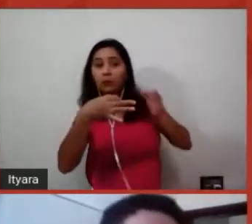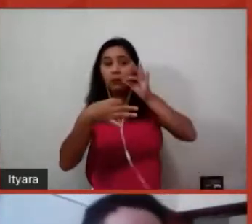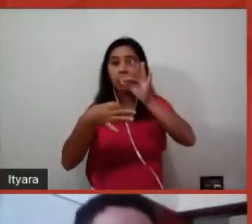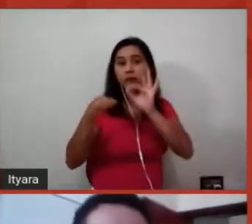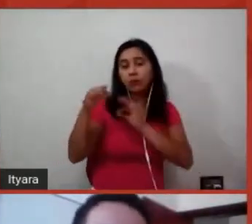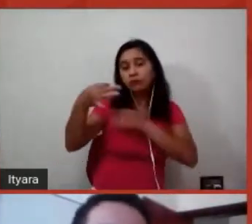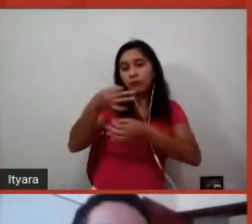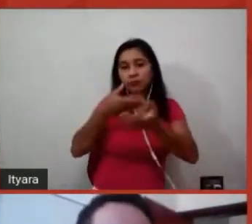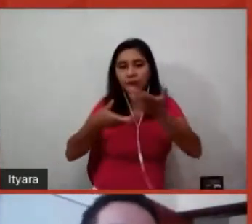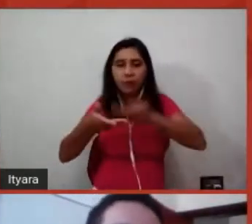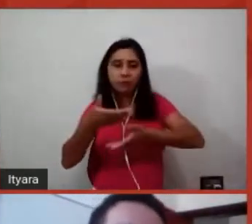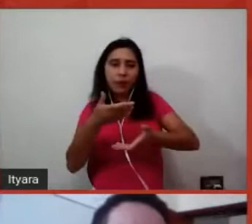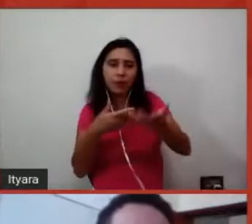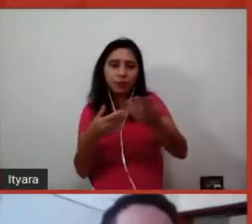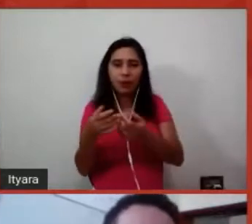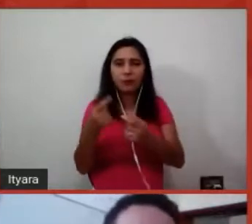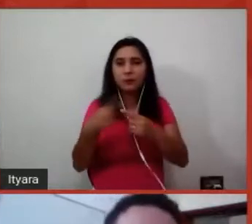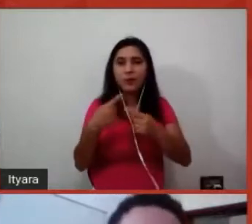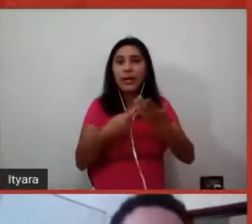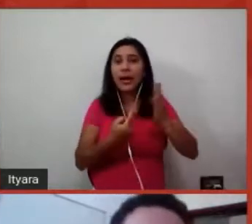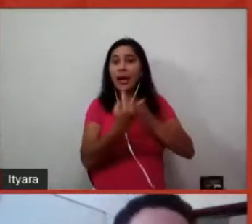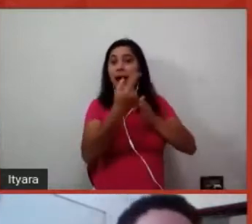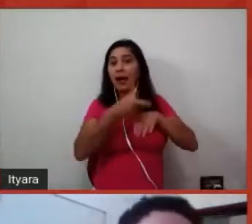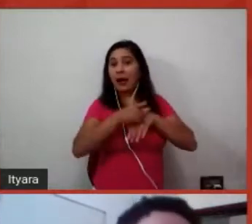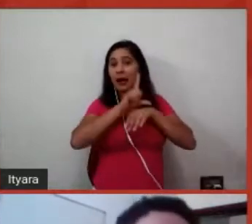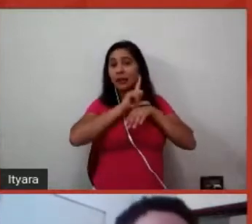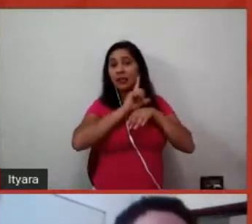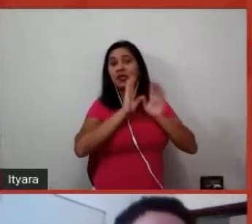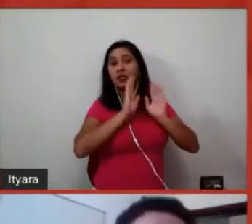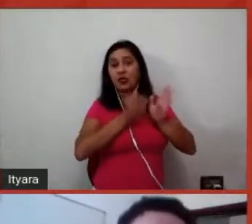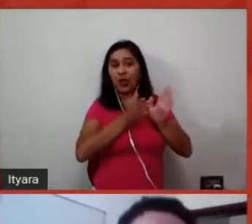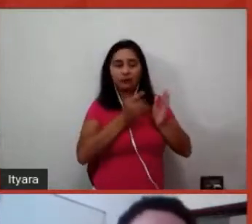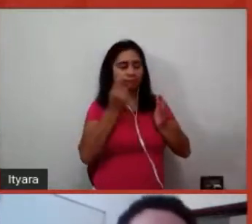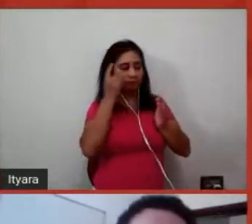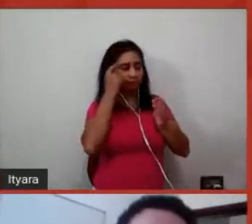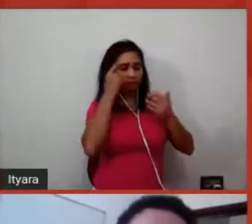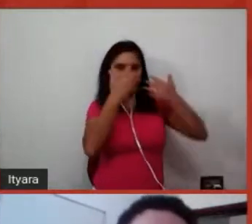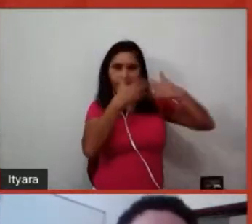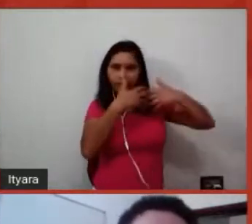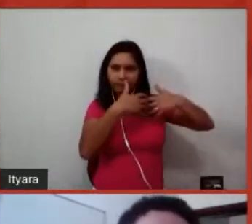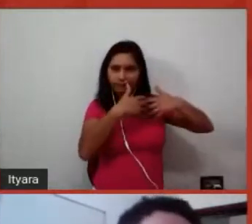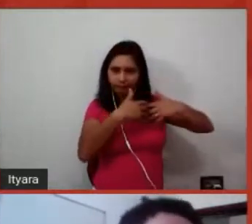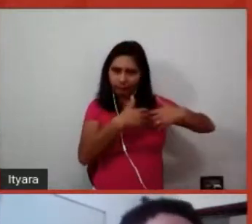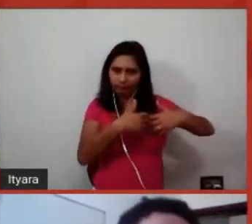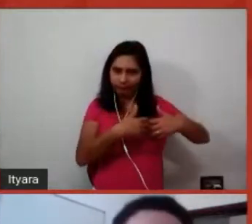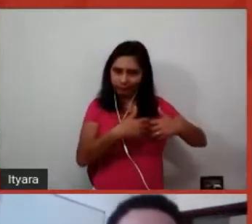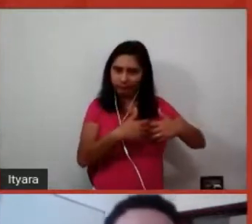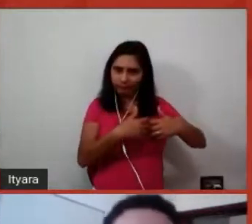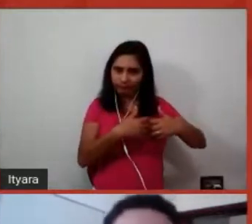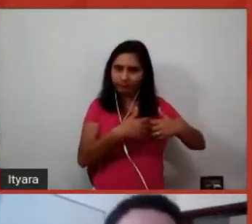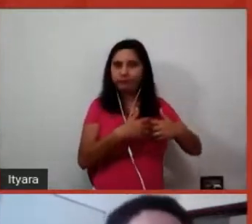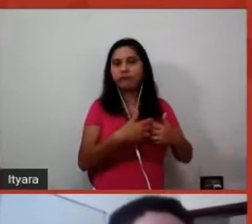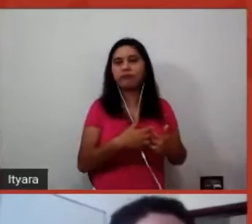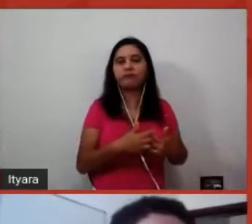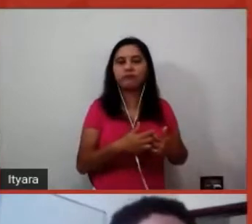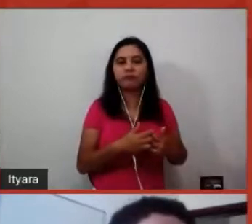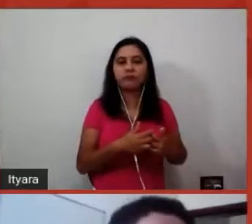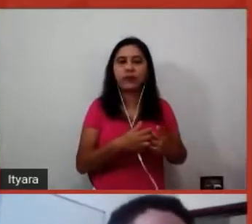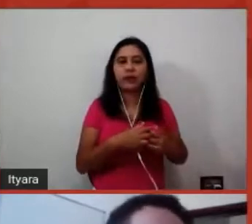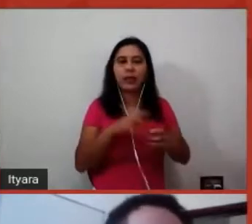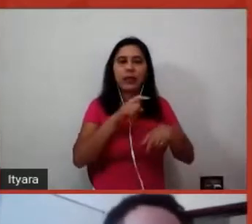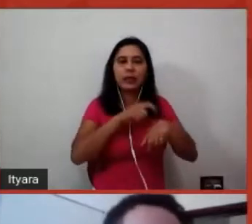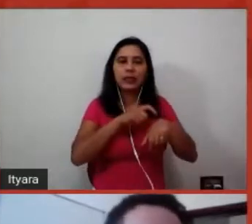grupo, os colegas com aqueles elementos que cada um deles pôde se apropriar